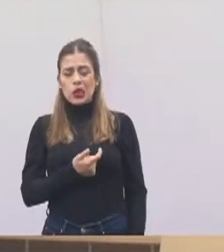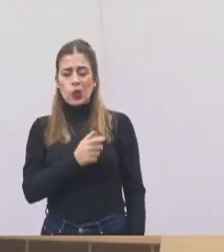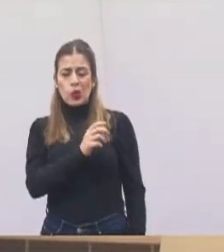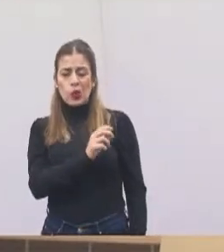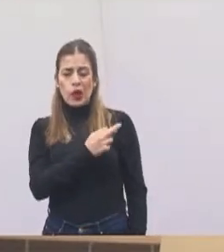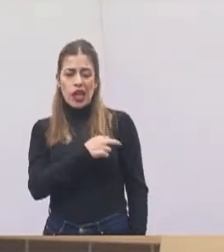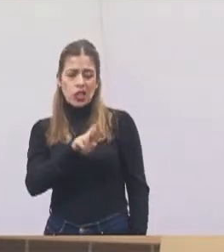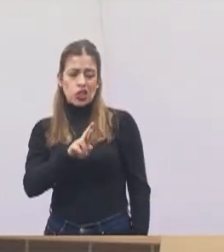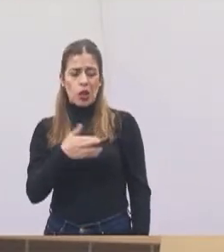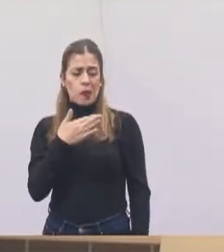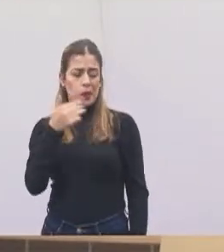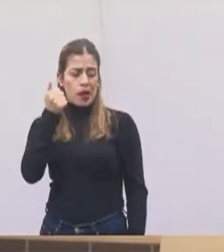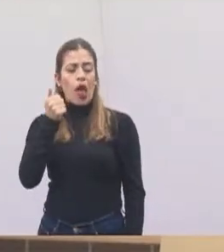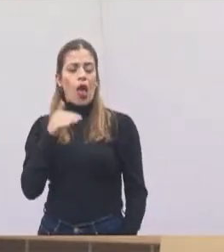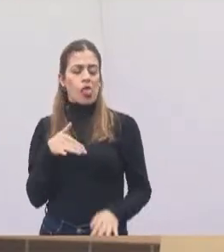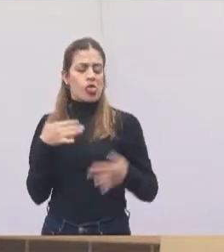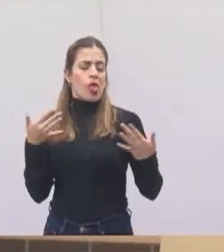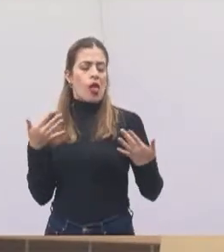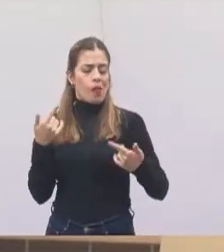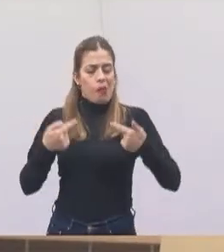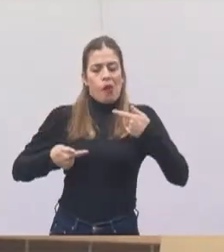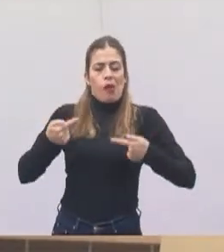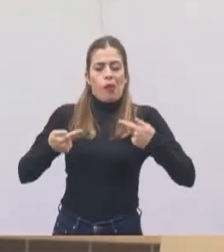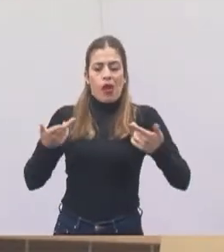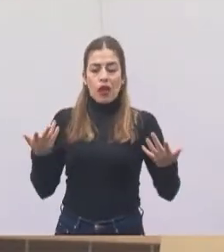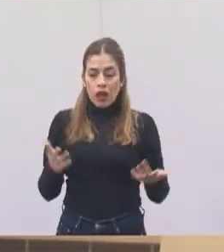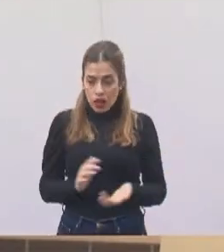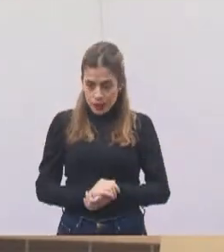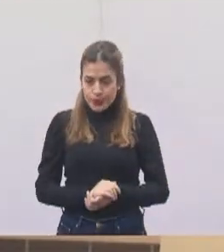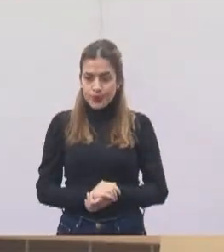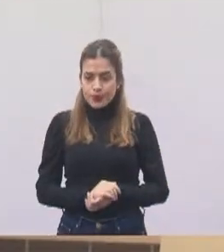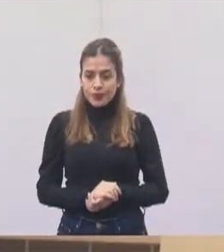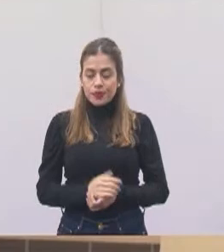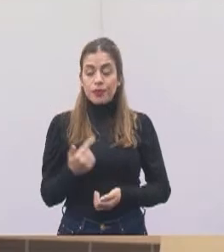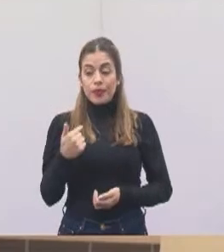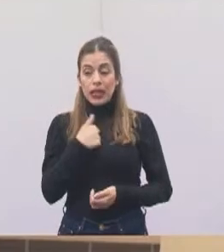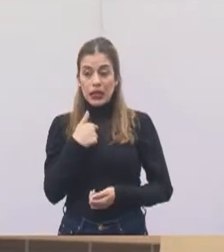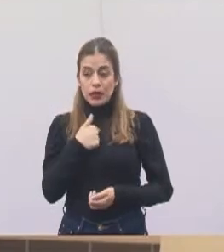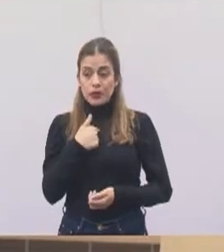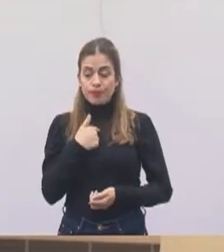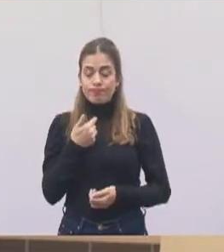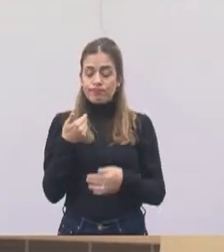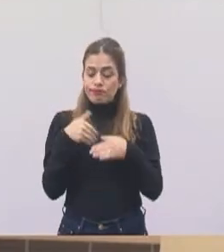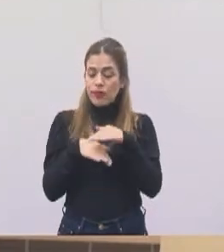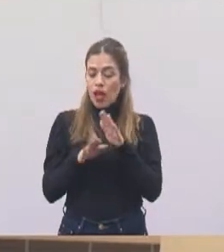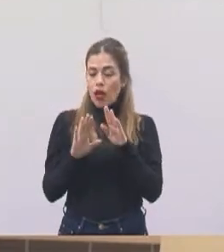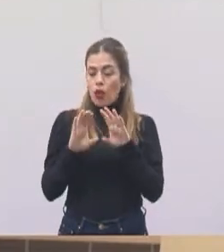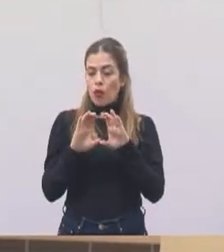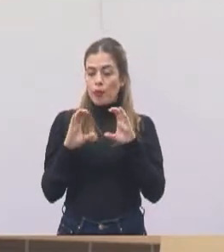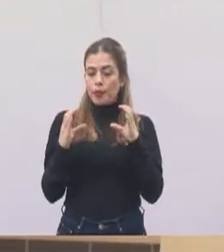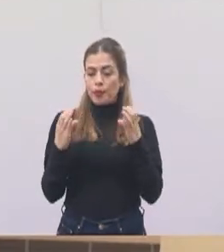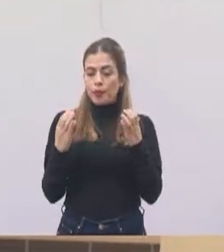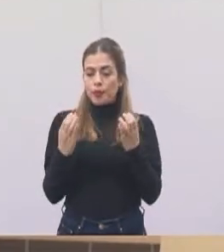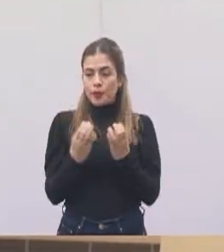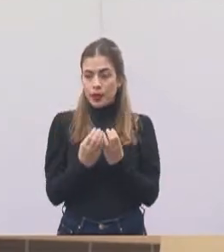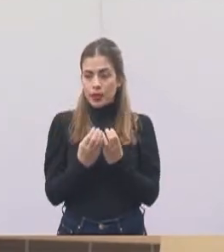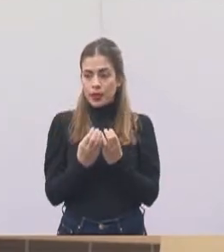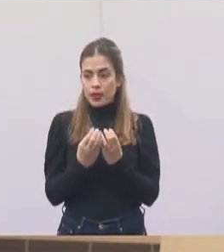E eu, dentro da minha comunidade, trabalho muito bem o que diz